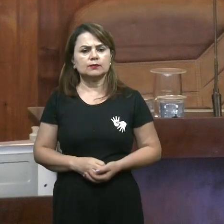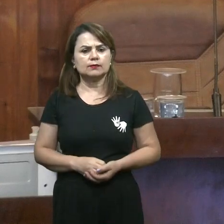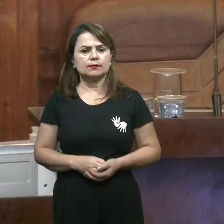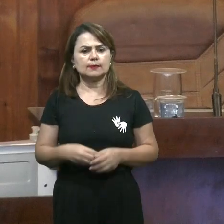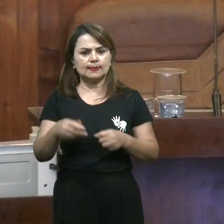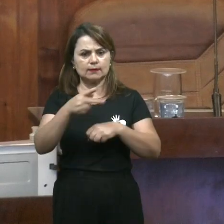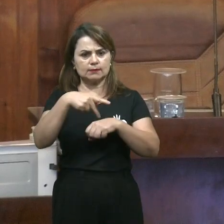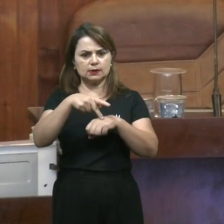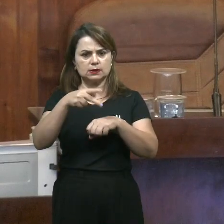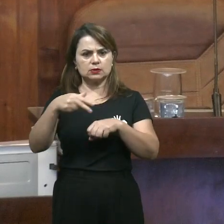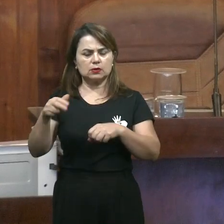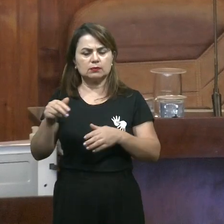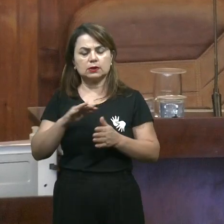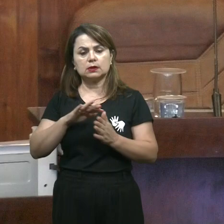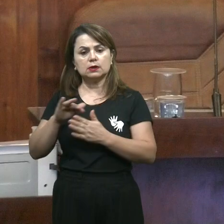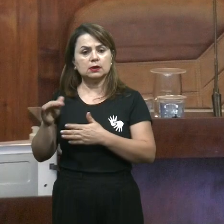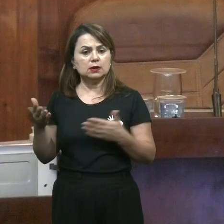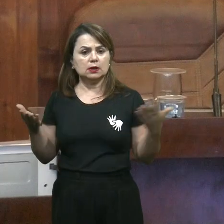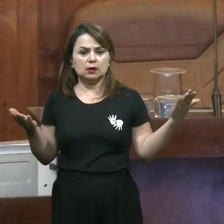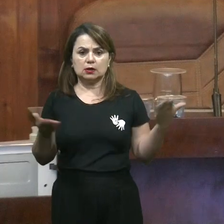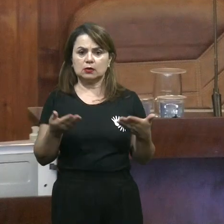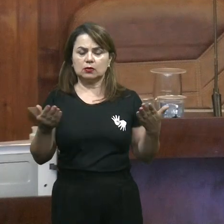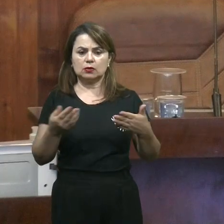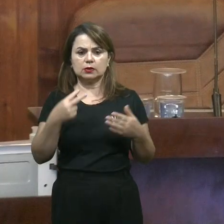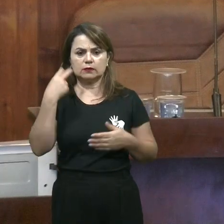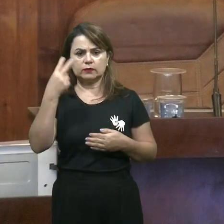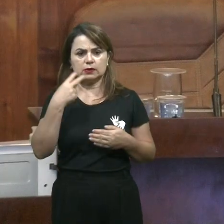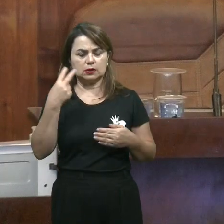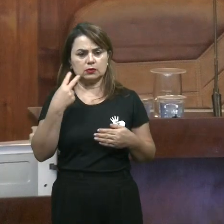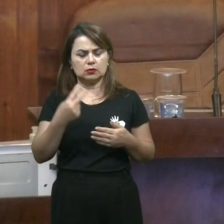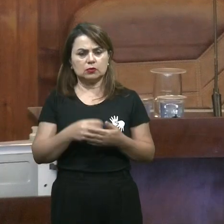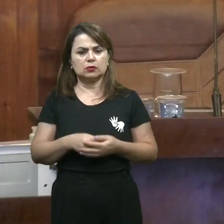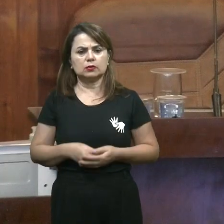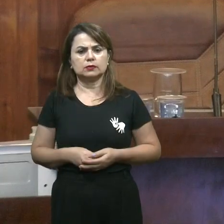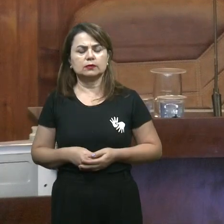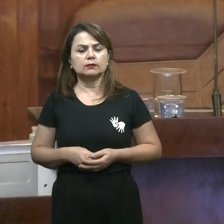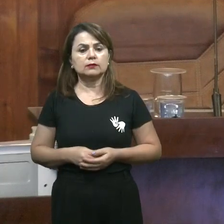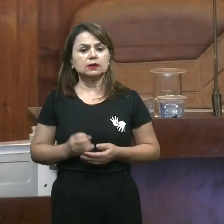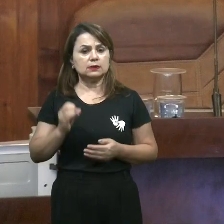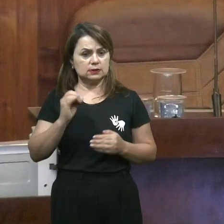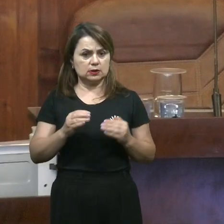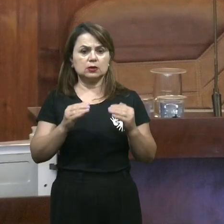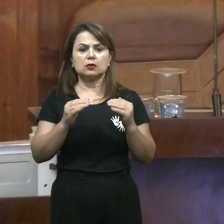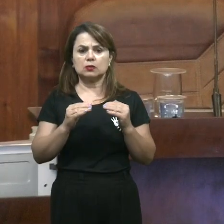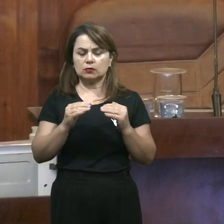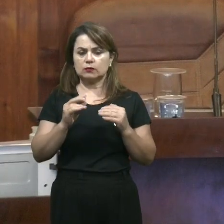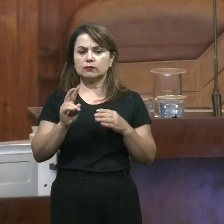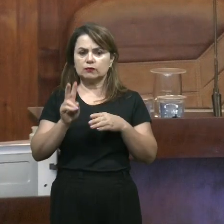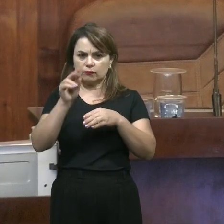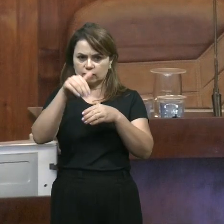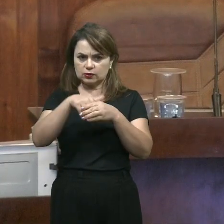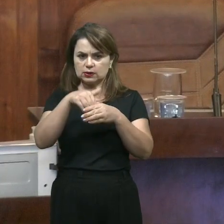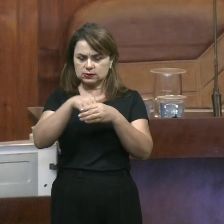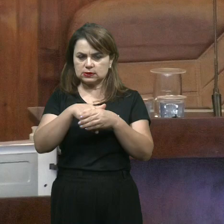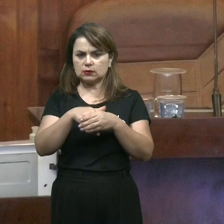Em discussão, o requerimento. Não havendo vereadores inscritos, está em votação. Os vereadores que estão favoráveis, permaneçam como